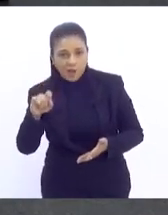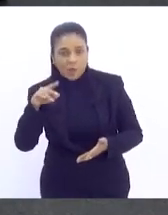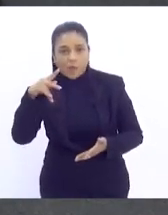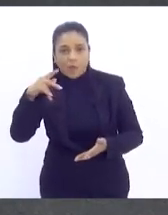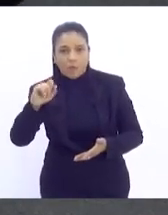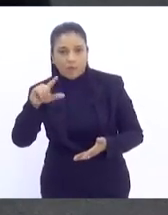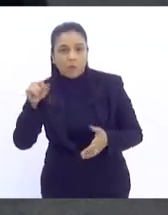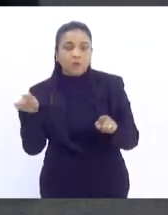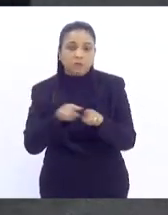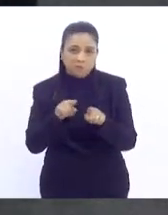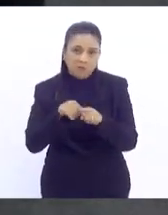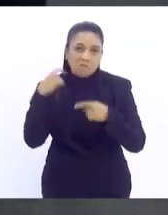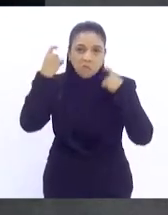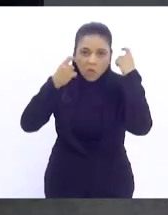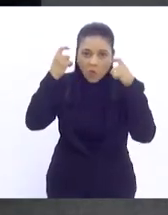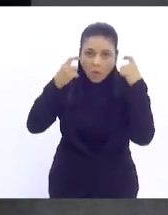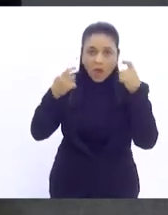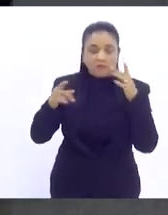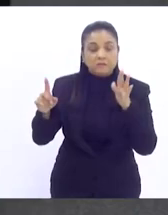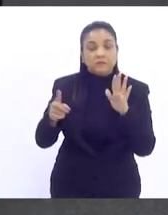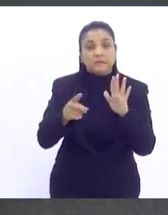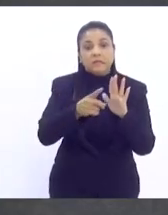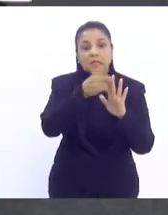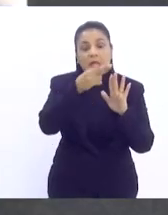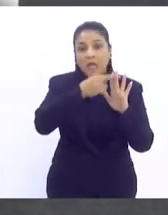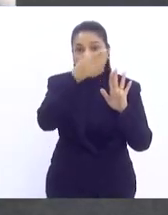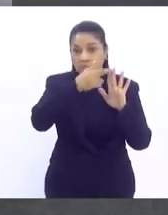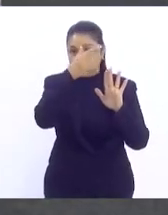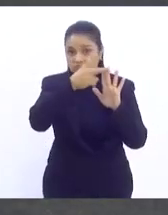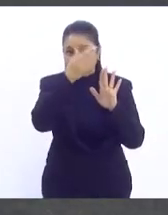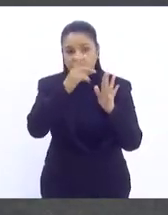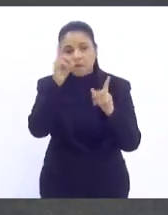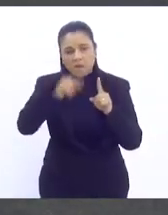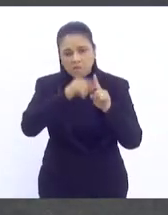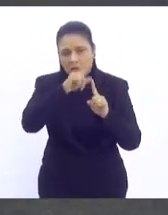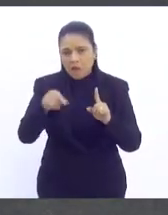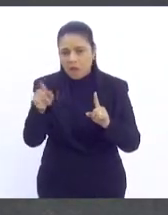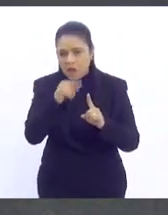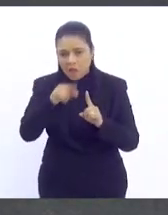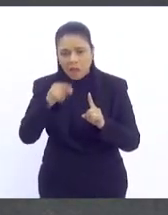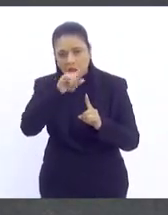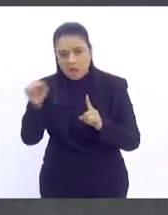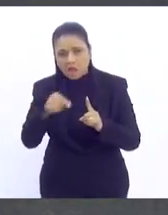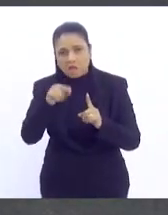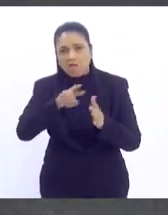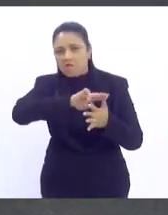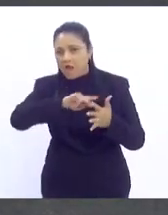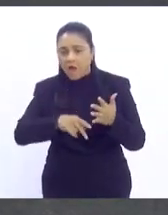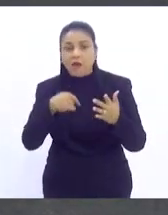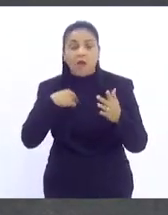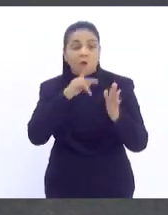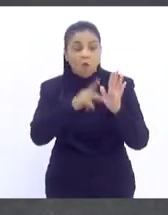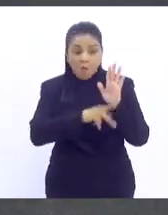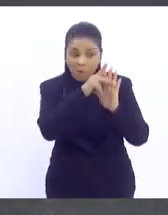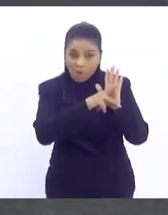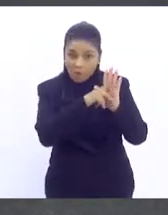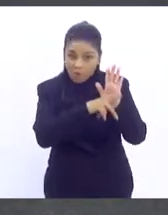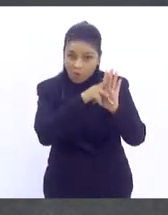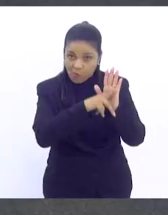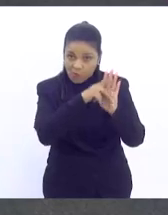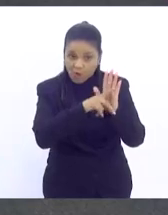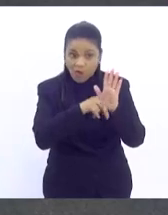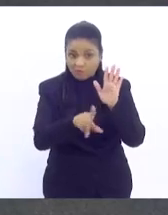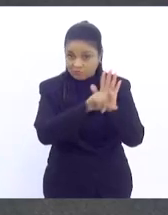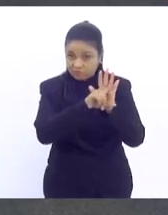dezenas de dezenas resoluções foram canceladas esse projeto eu tinha apresentado antes